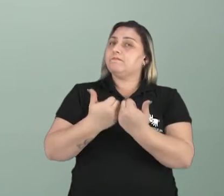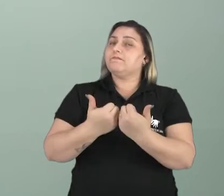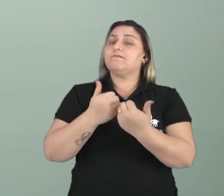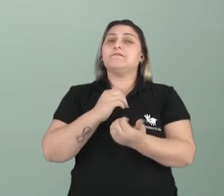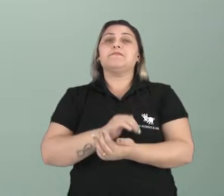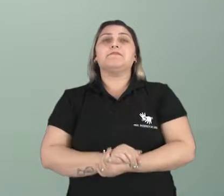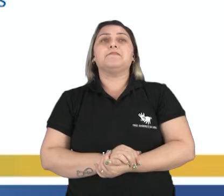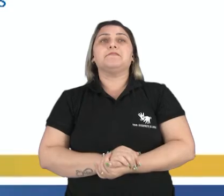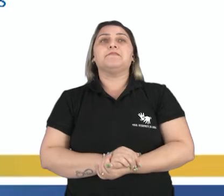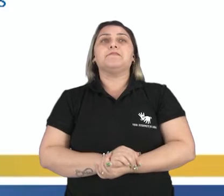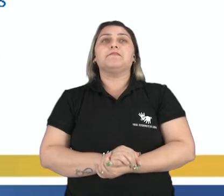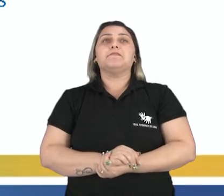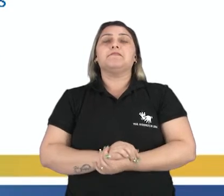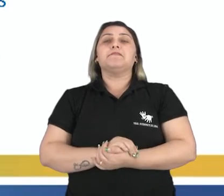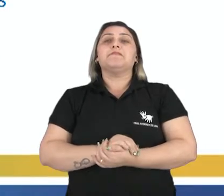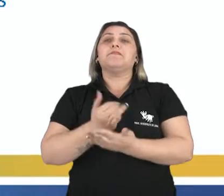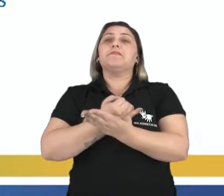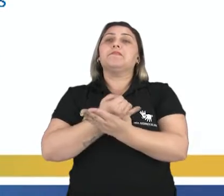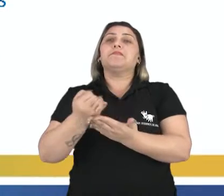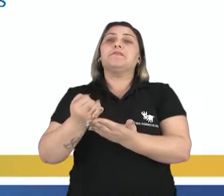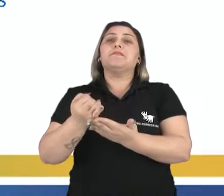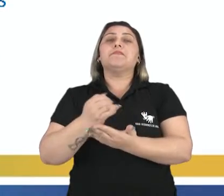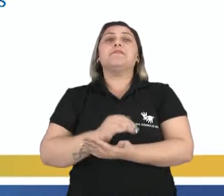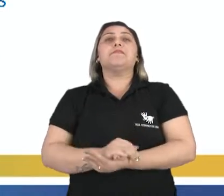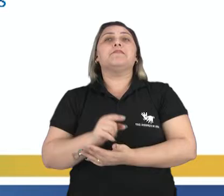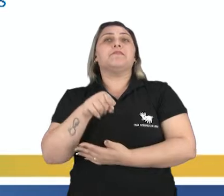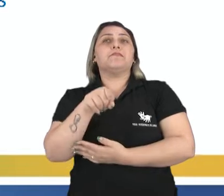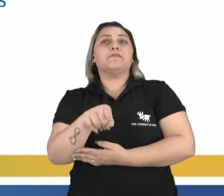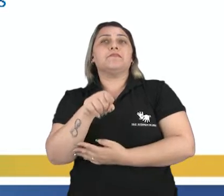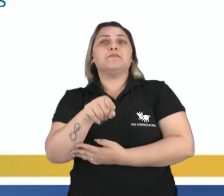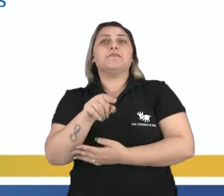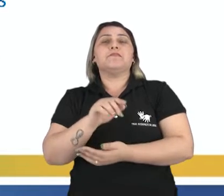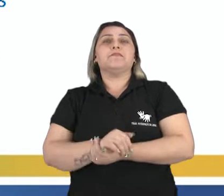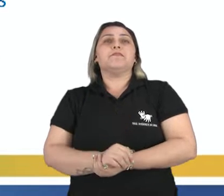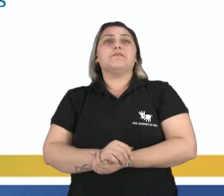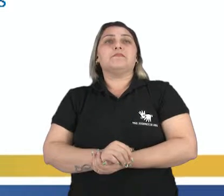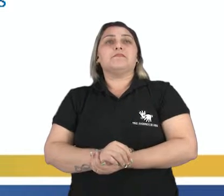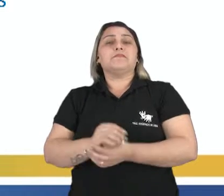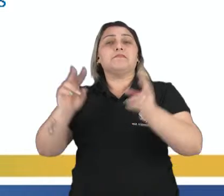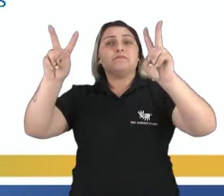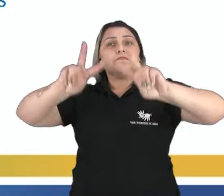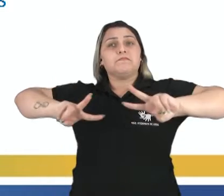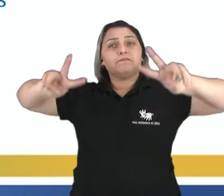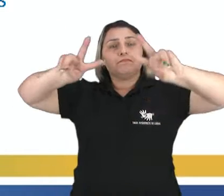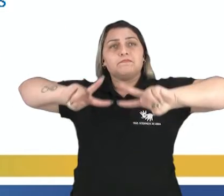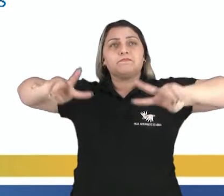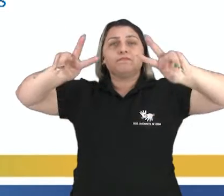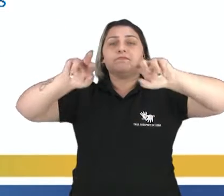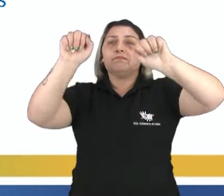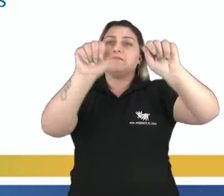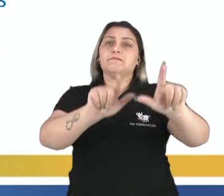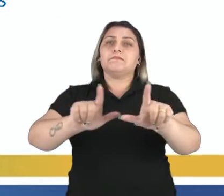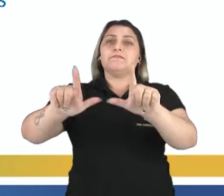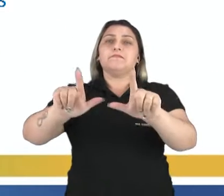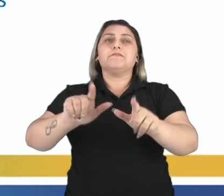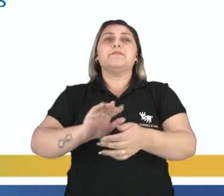E aí a nossa introdução está aí para você estar visualizando, né, no